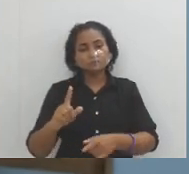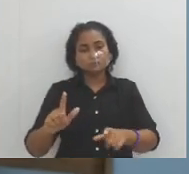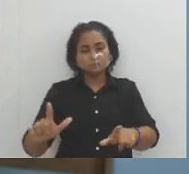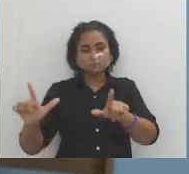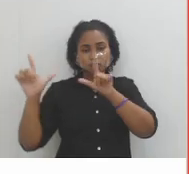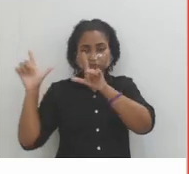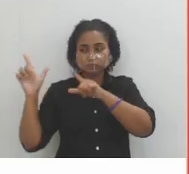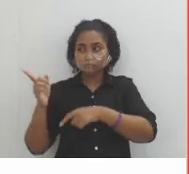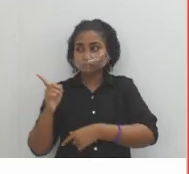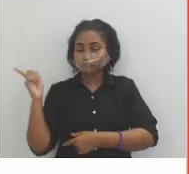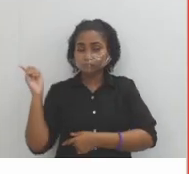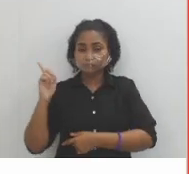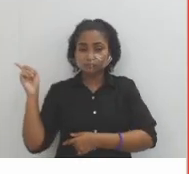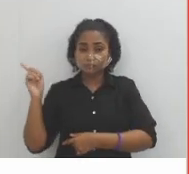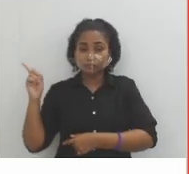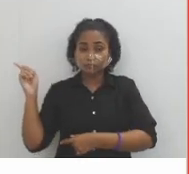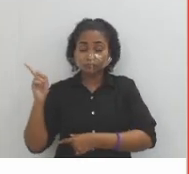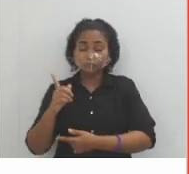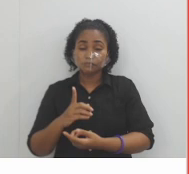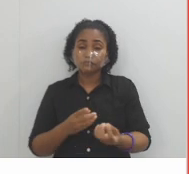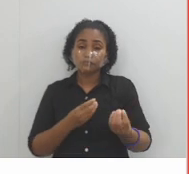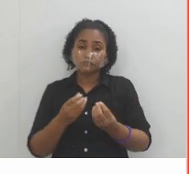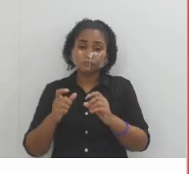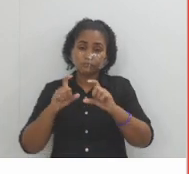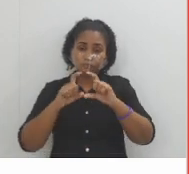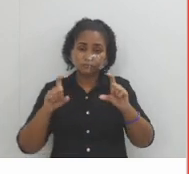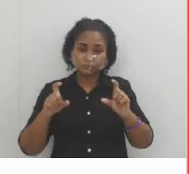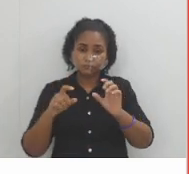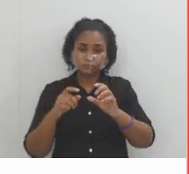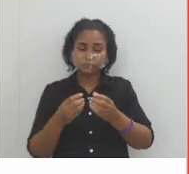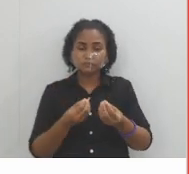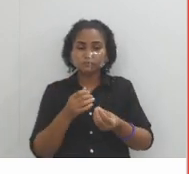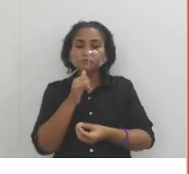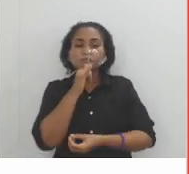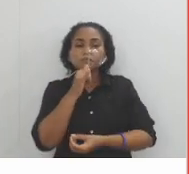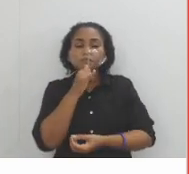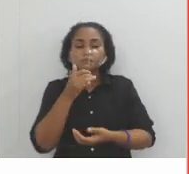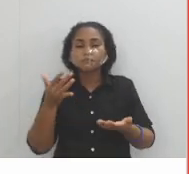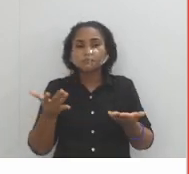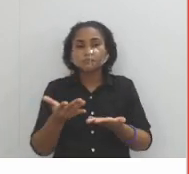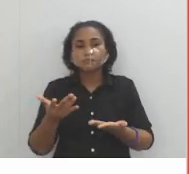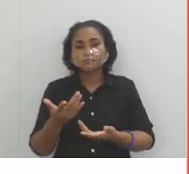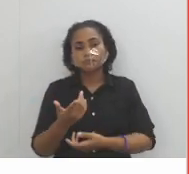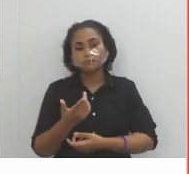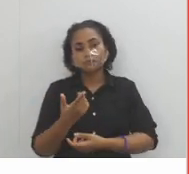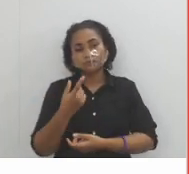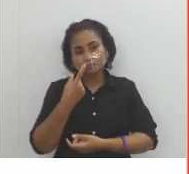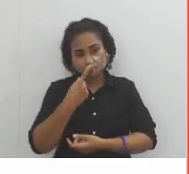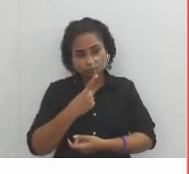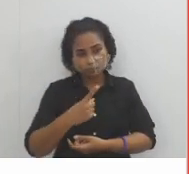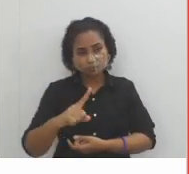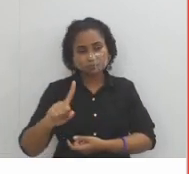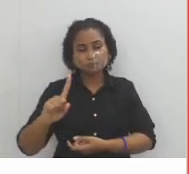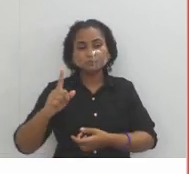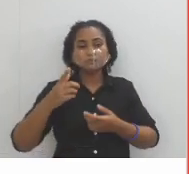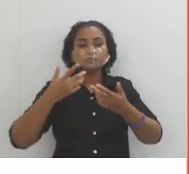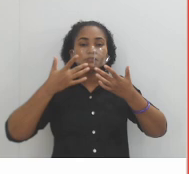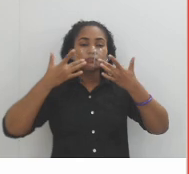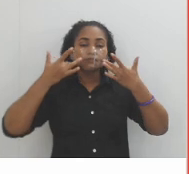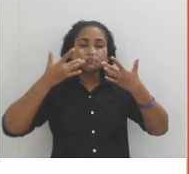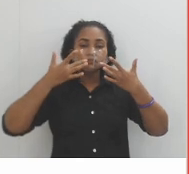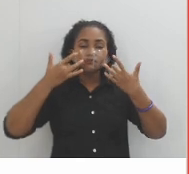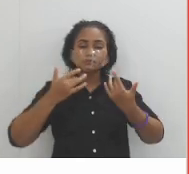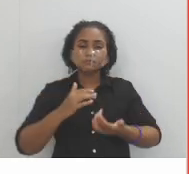slide. E essa frase aí que eu coloquei como exemplo, fui ao teatro.